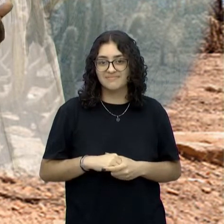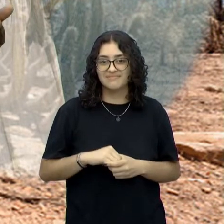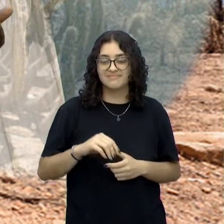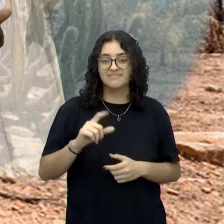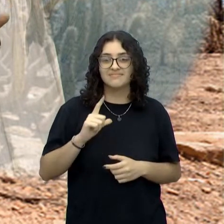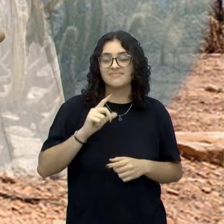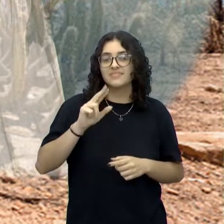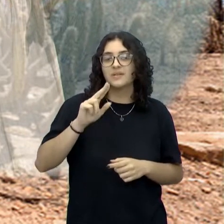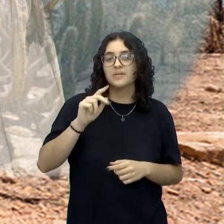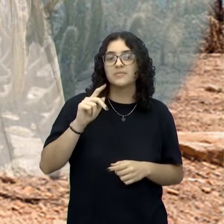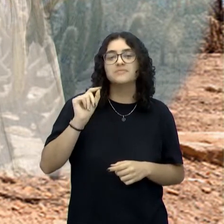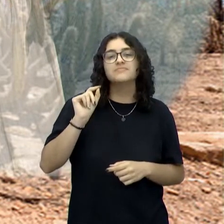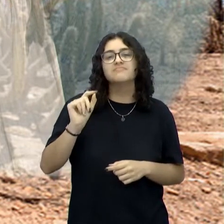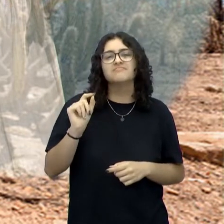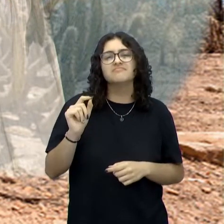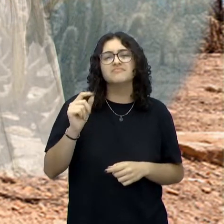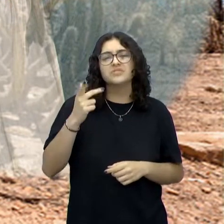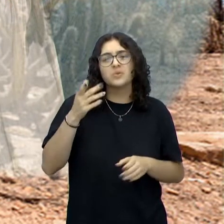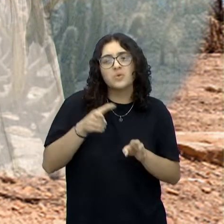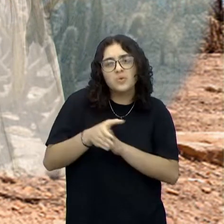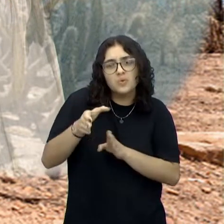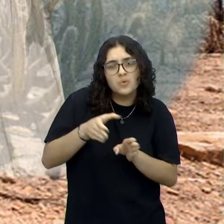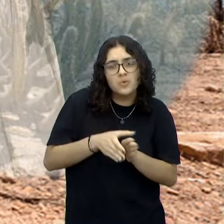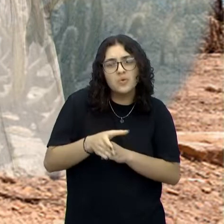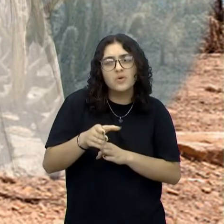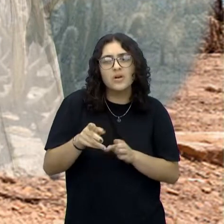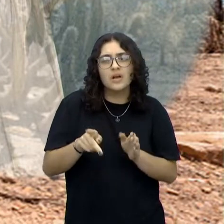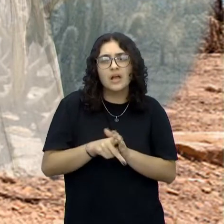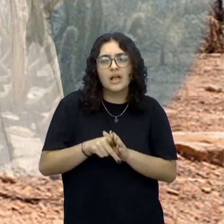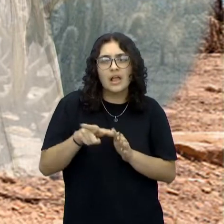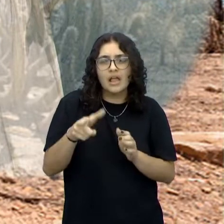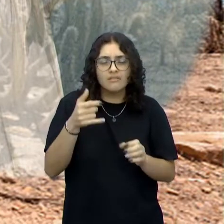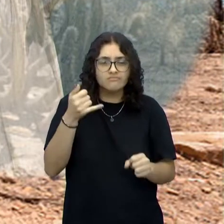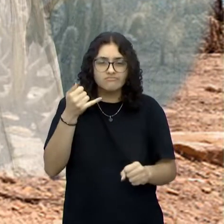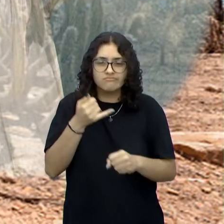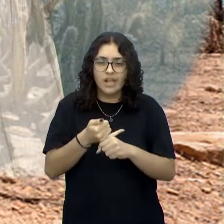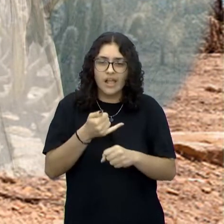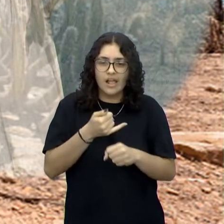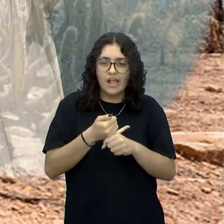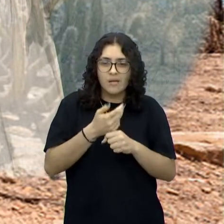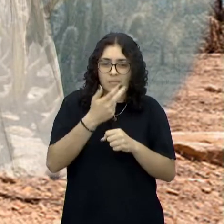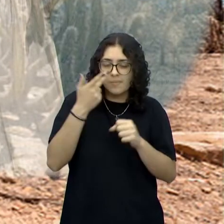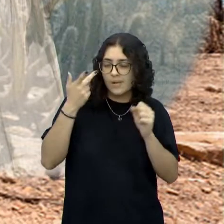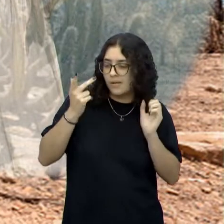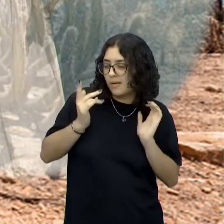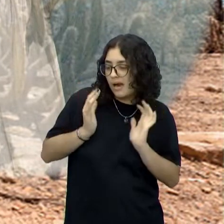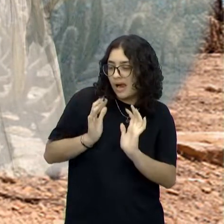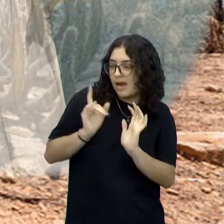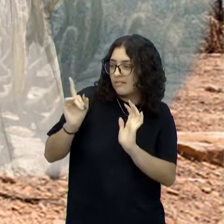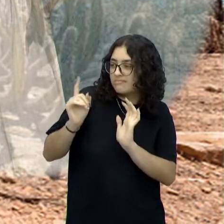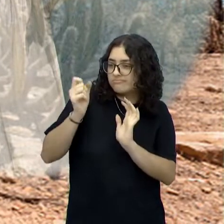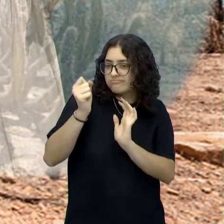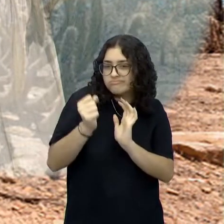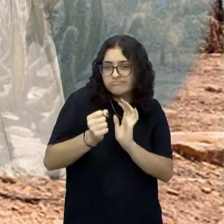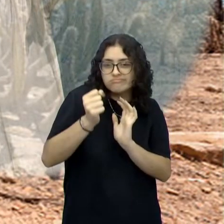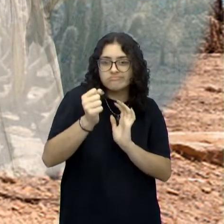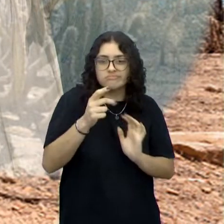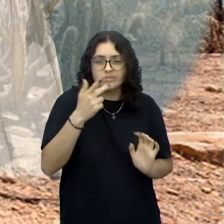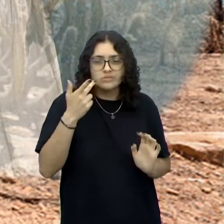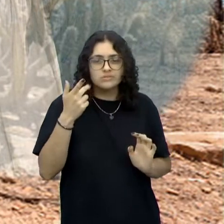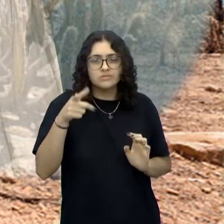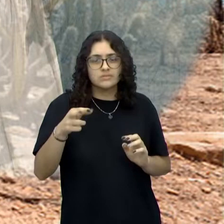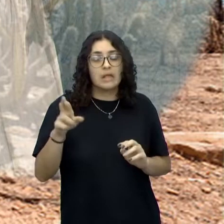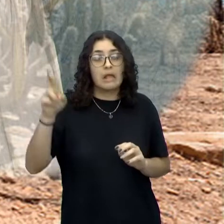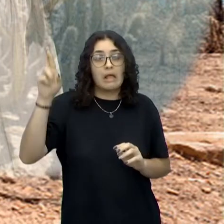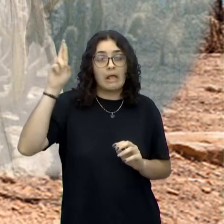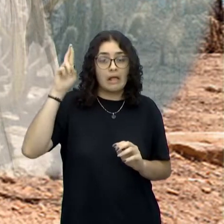Conselheiro, que seria aquele peregrino, o líder dos peregrinos, né, dos nordestinos que andavam ali pelo sertão. A gente vai